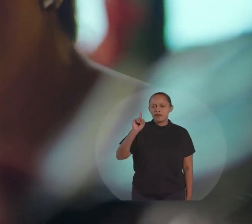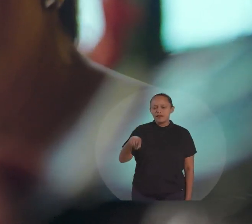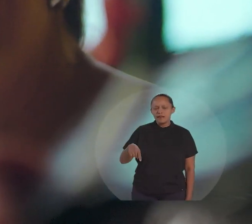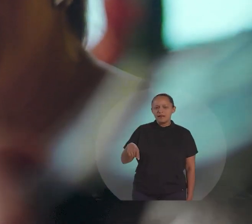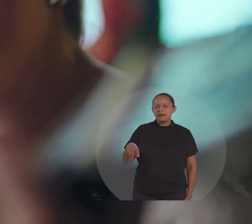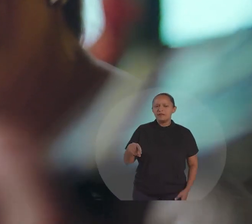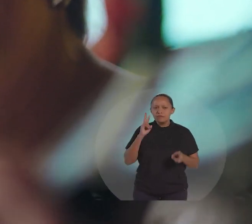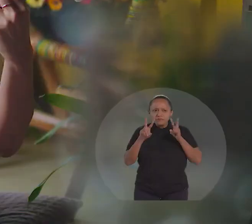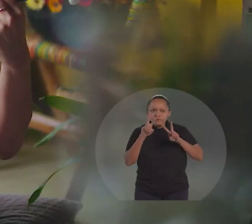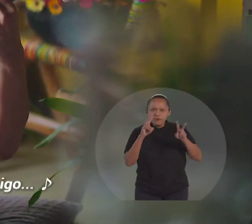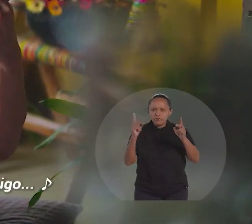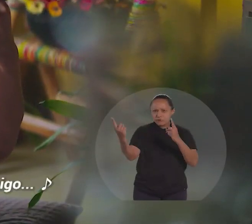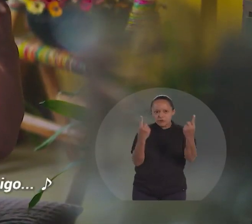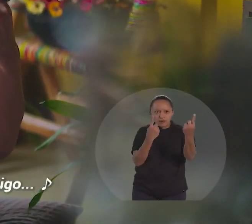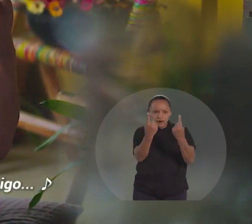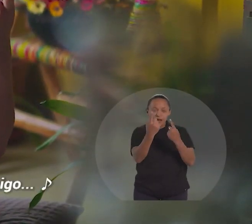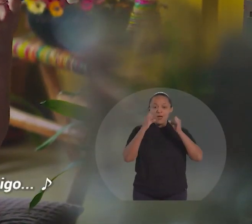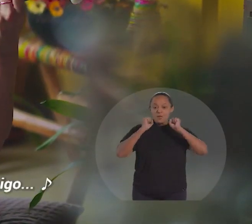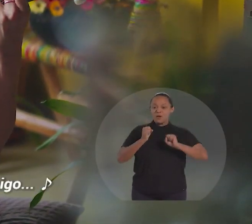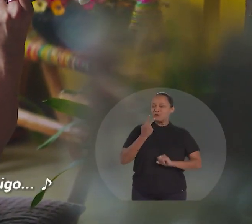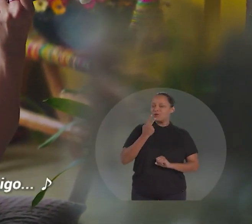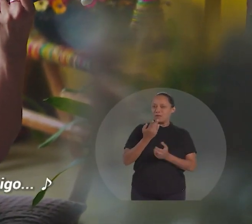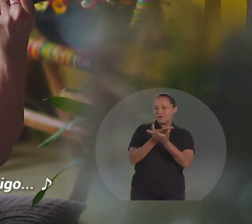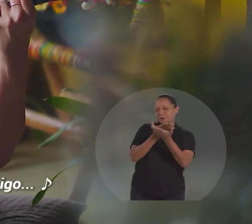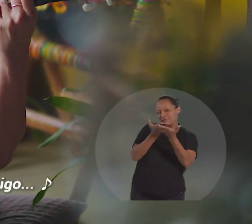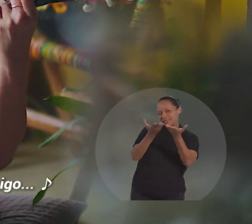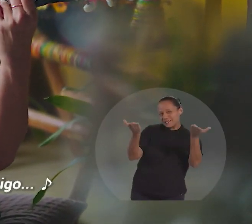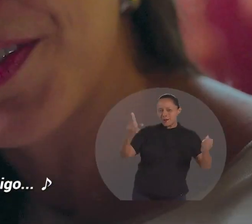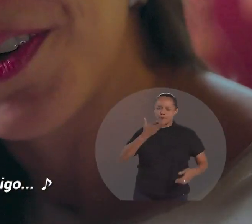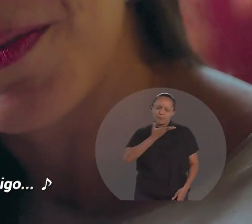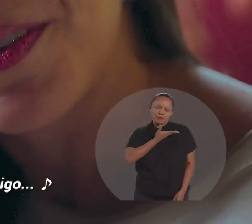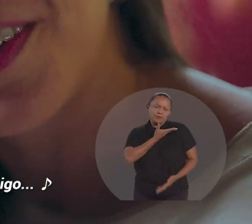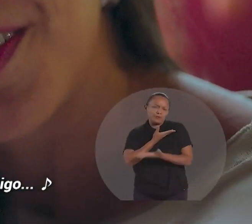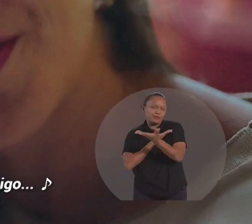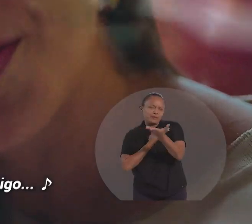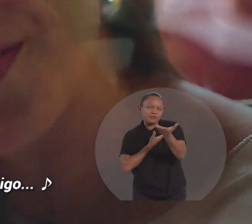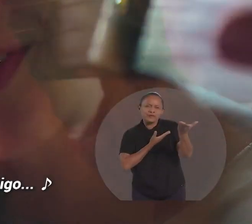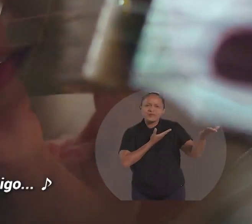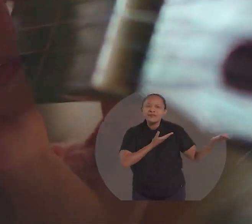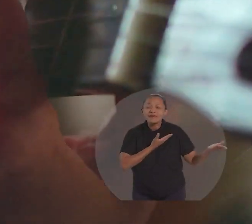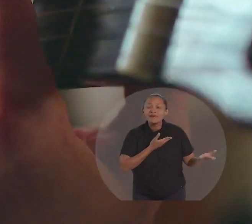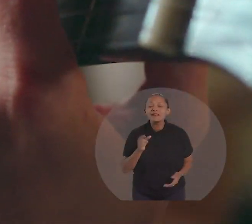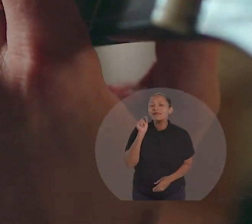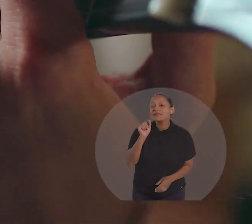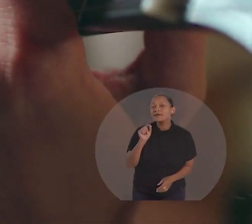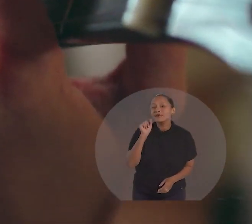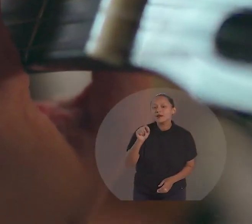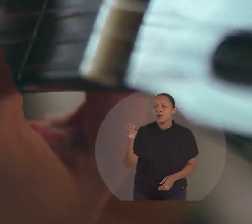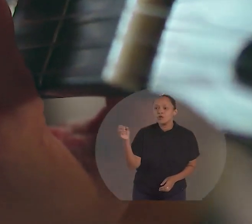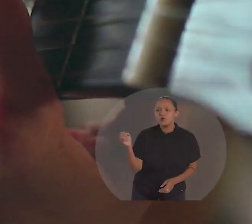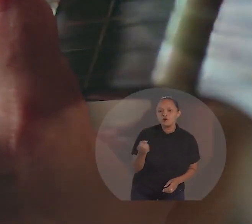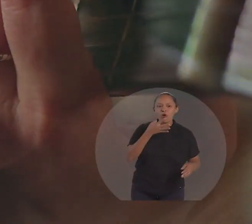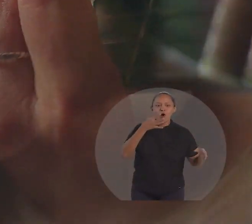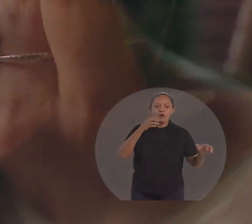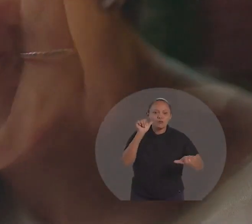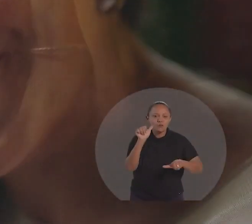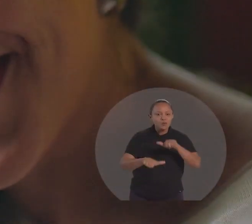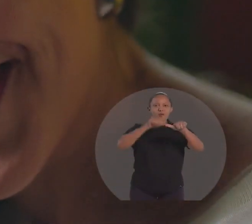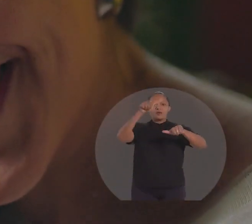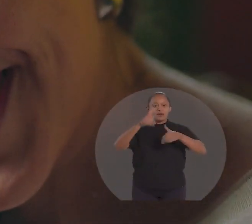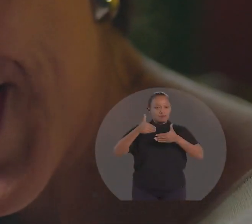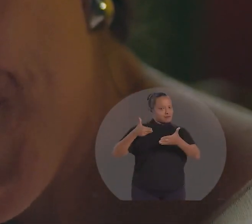Você já sente, já vê, e eu já posso dizer pra você, meu amigo, que uma